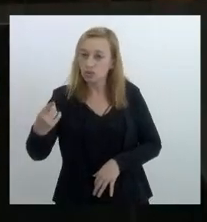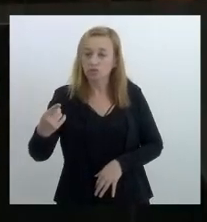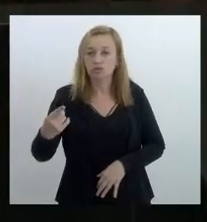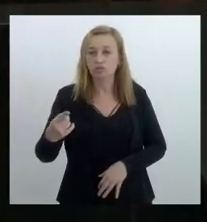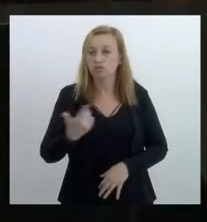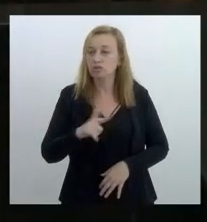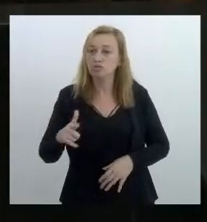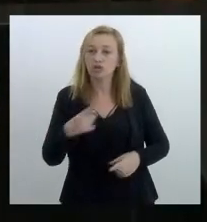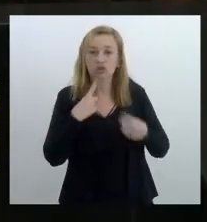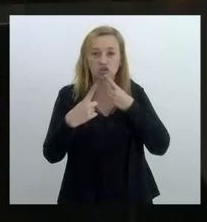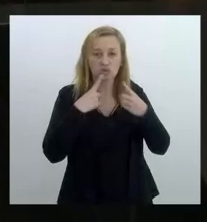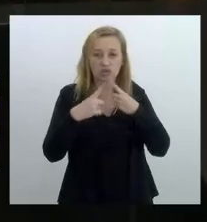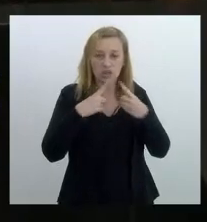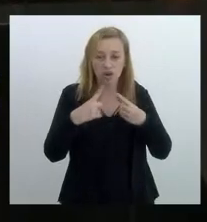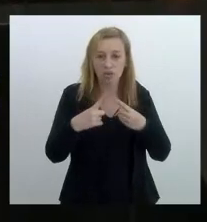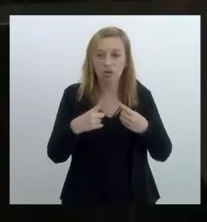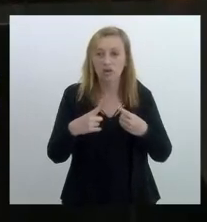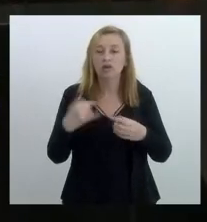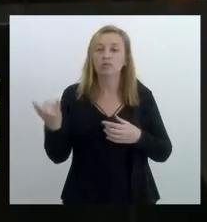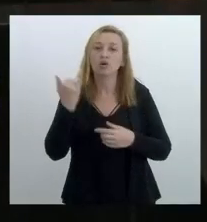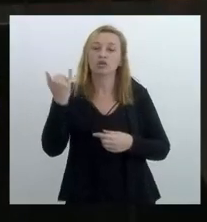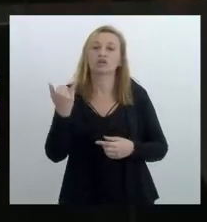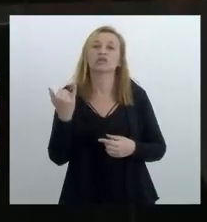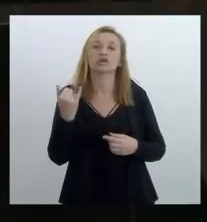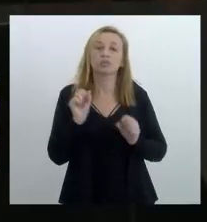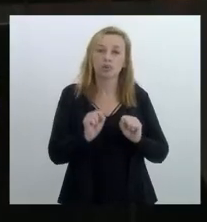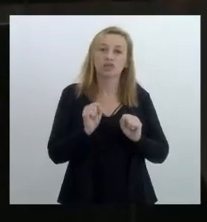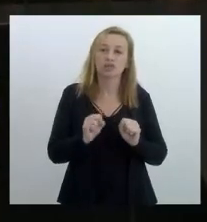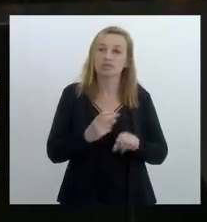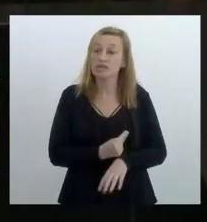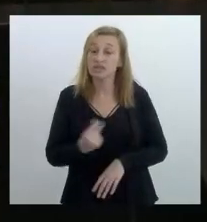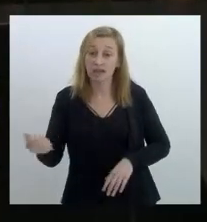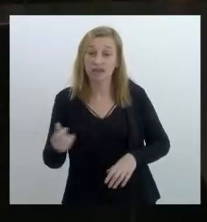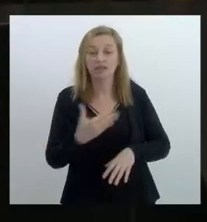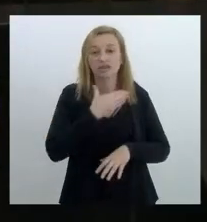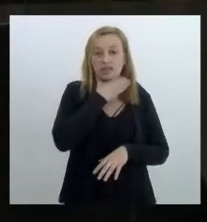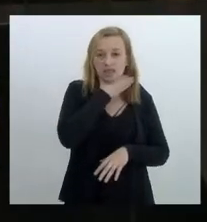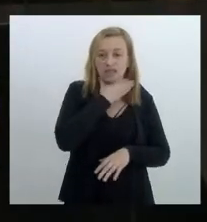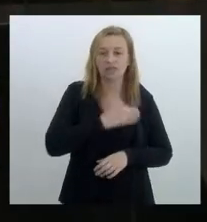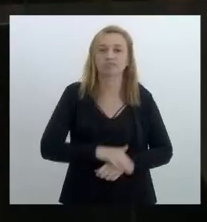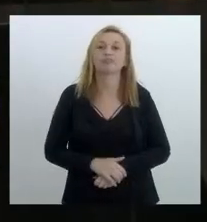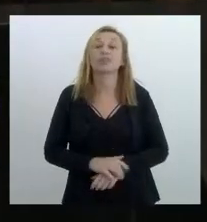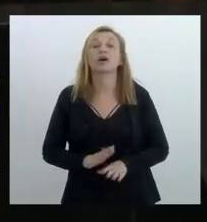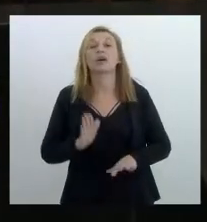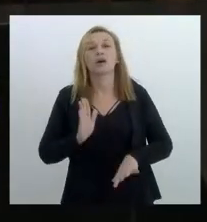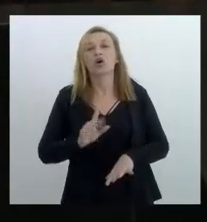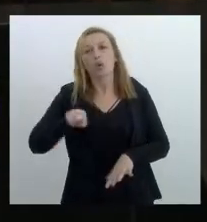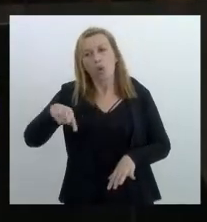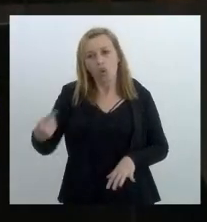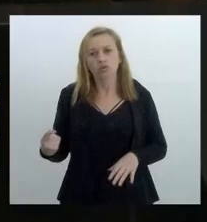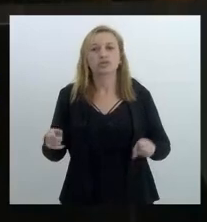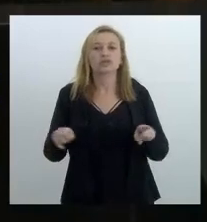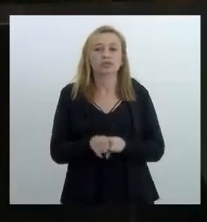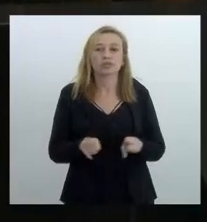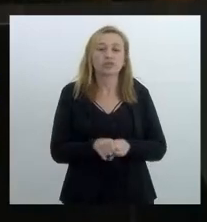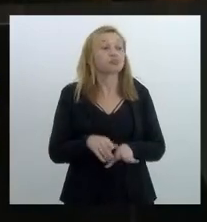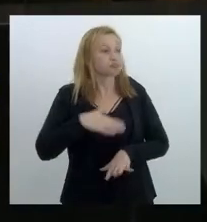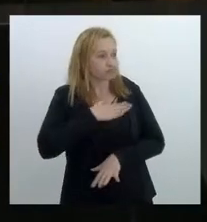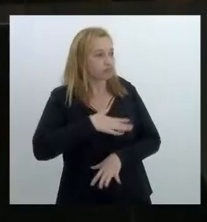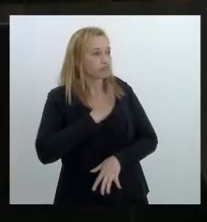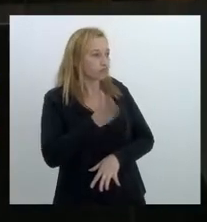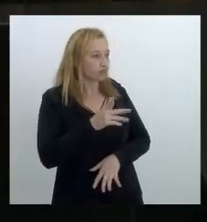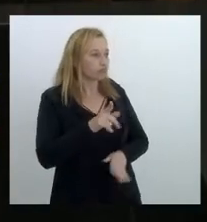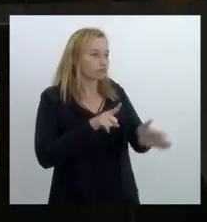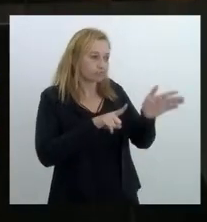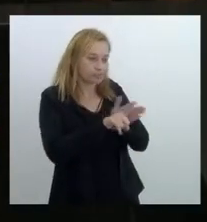debate necessário e importante para que a gente possa sair dessa bola de neve. Mais uma outra, e eu gostaria já de